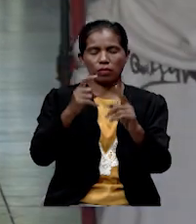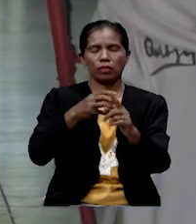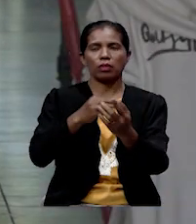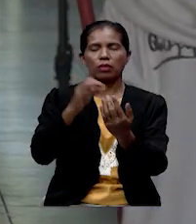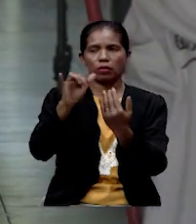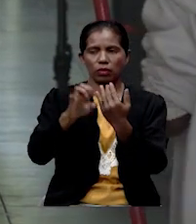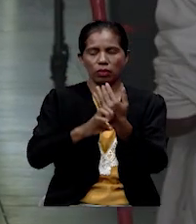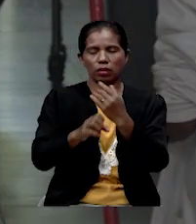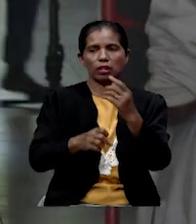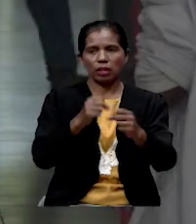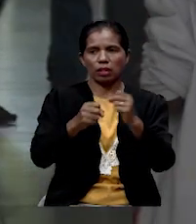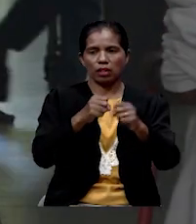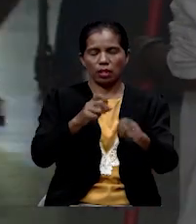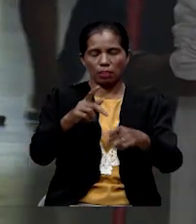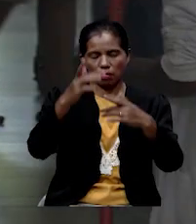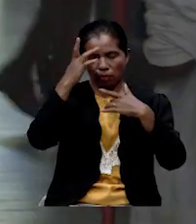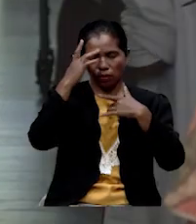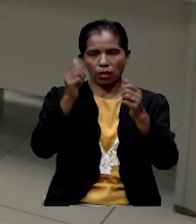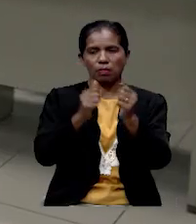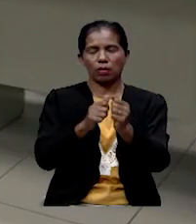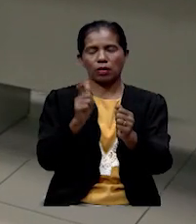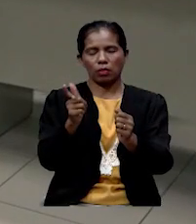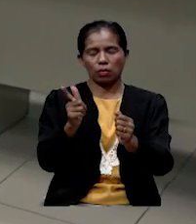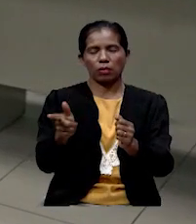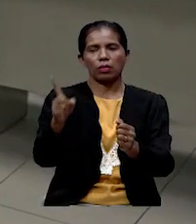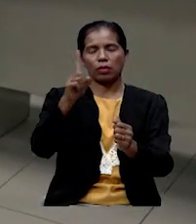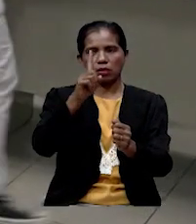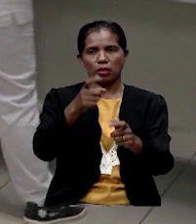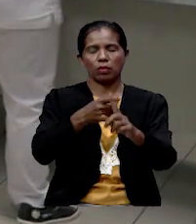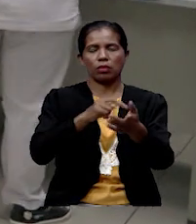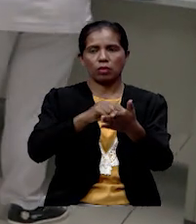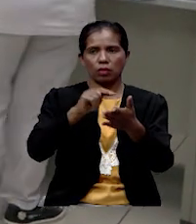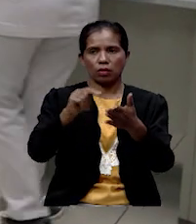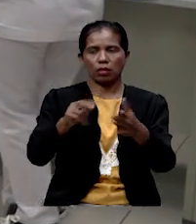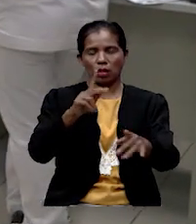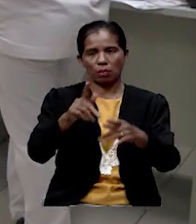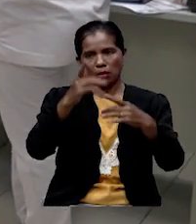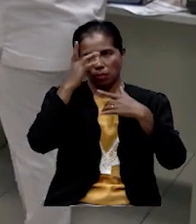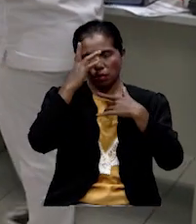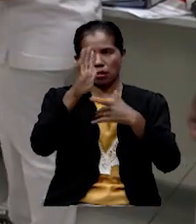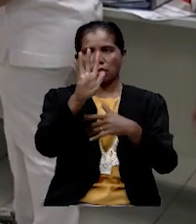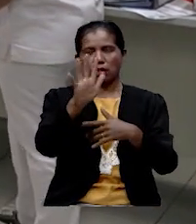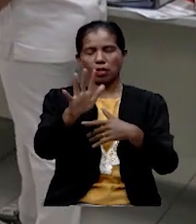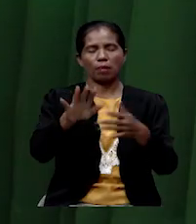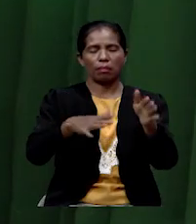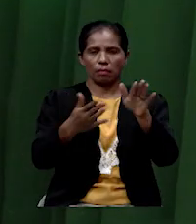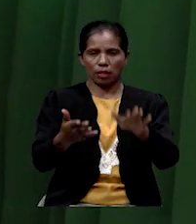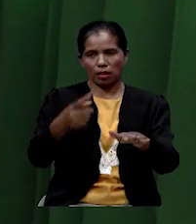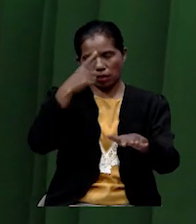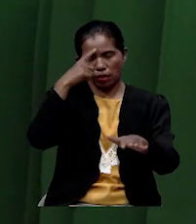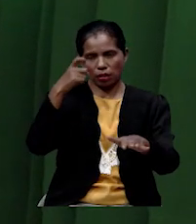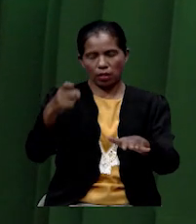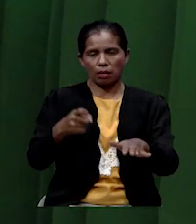ne paciente Faceran hamutuk ruan nuluresing ida husi numero ne paciente na lima mak la convida tambah